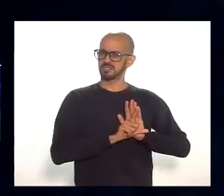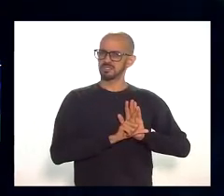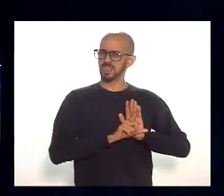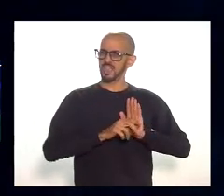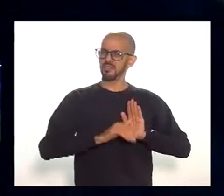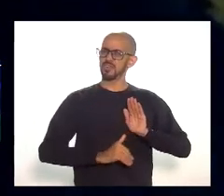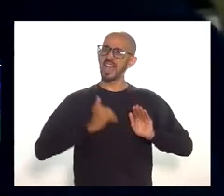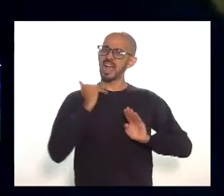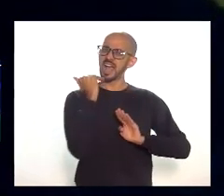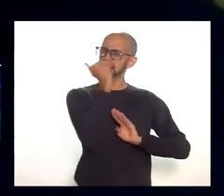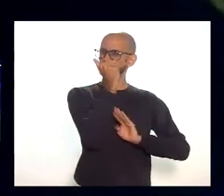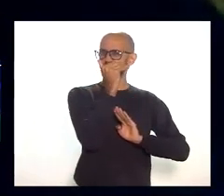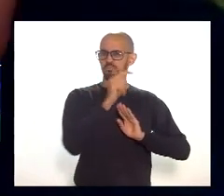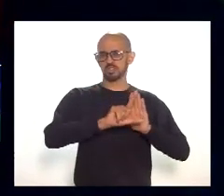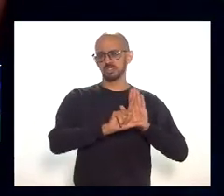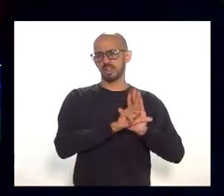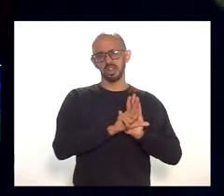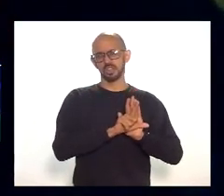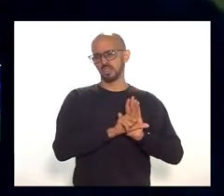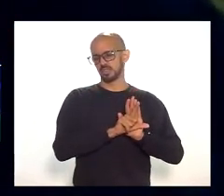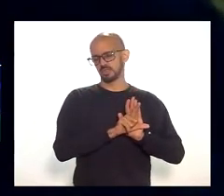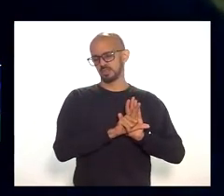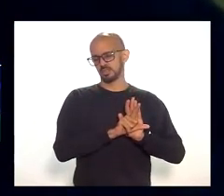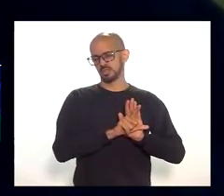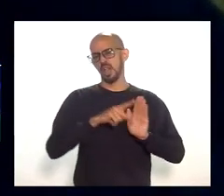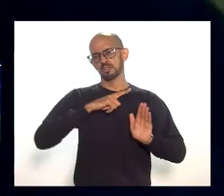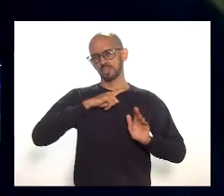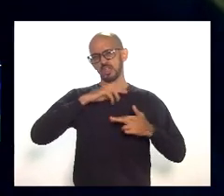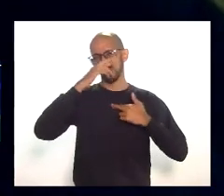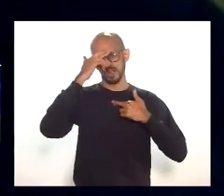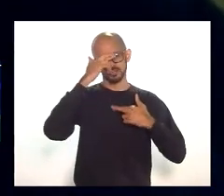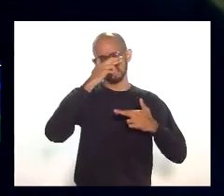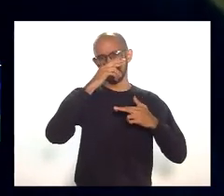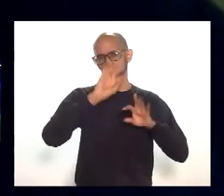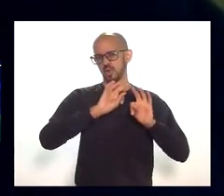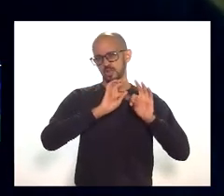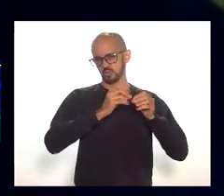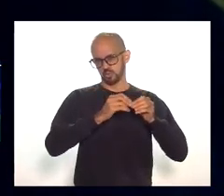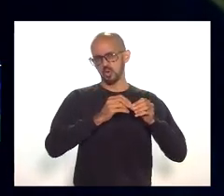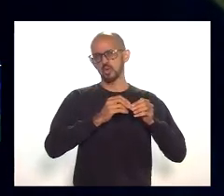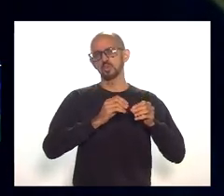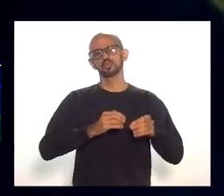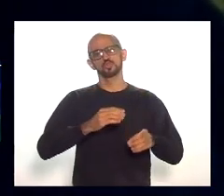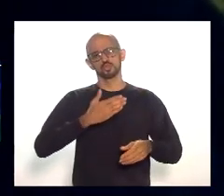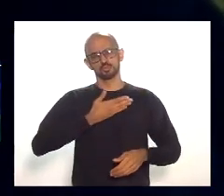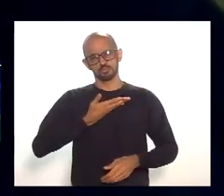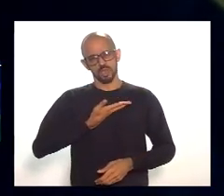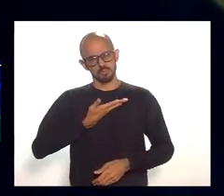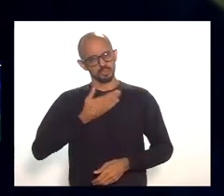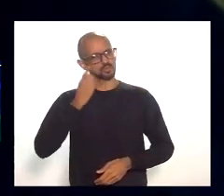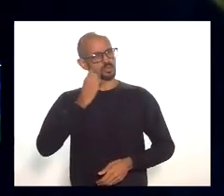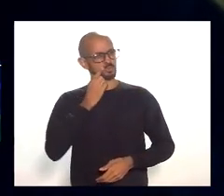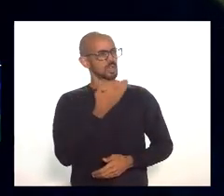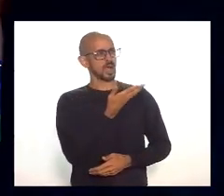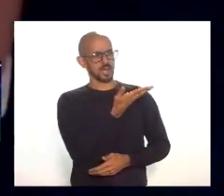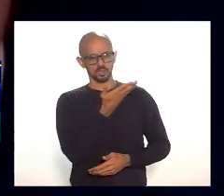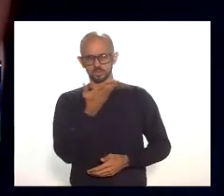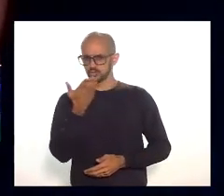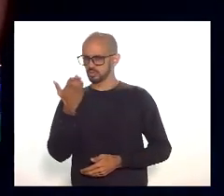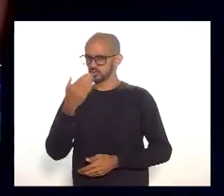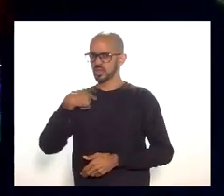colocar acima da lei. Com todo o respeito, eu quero dizer a todos os meus pares, né, que eu